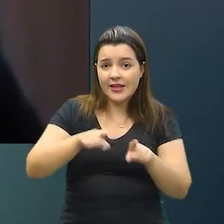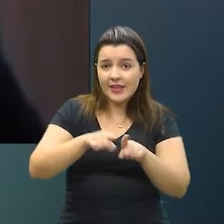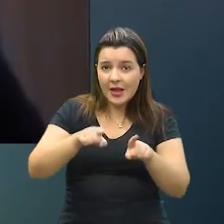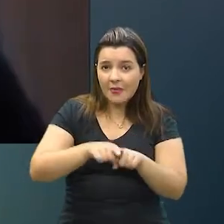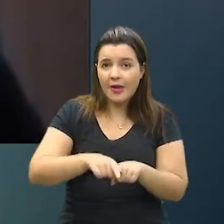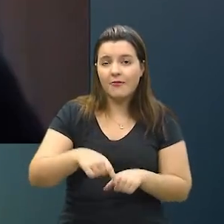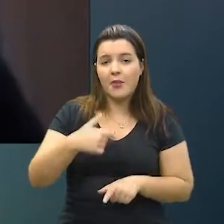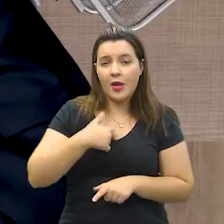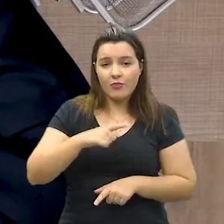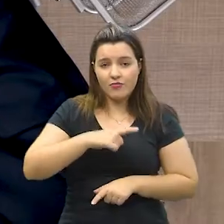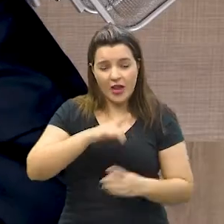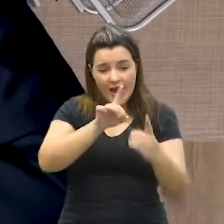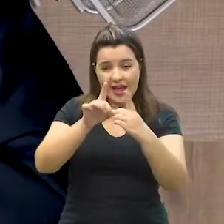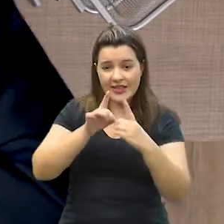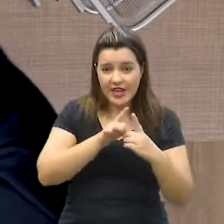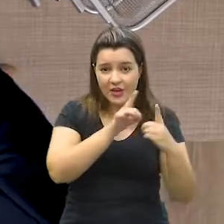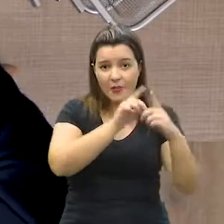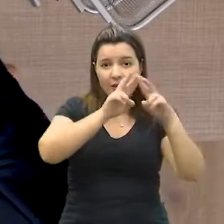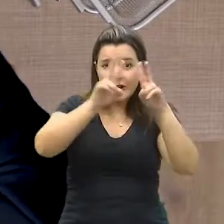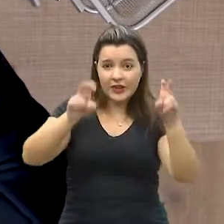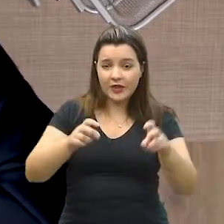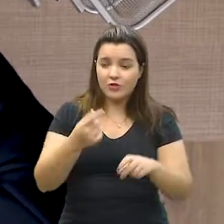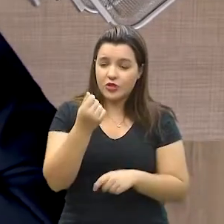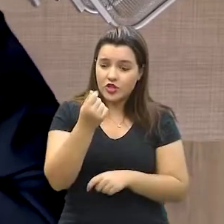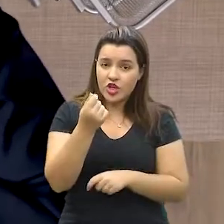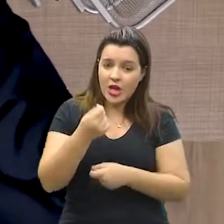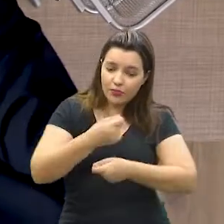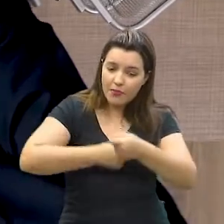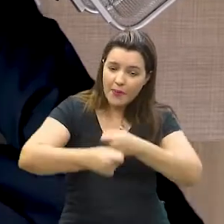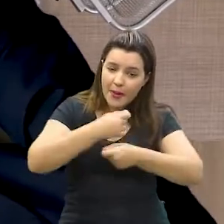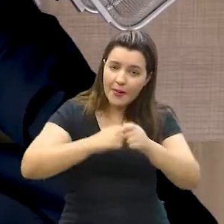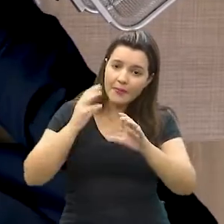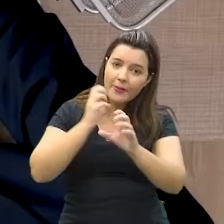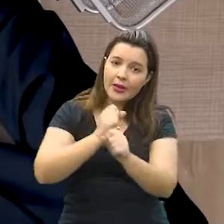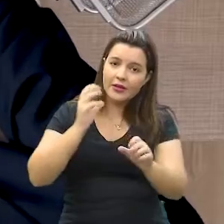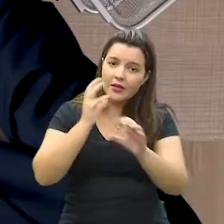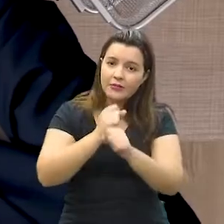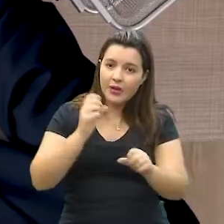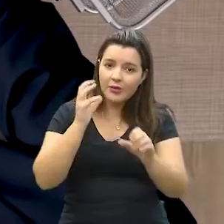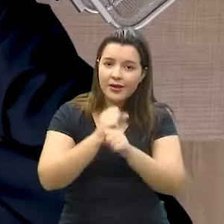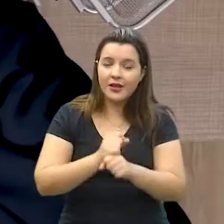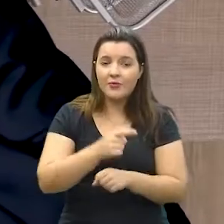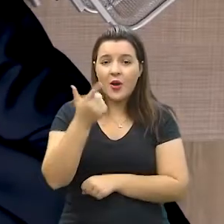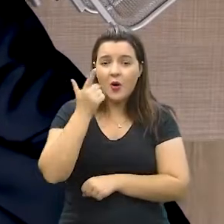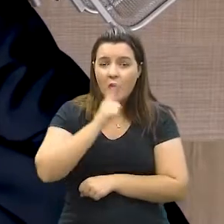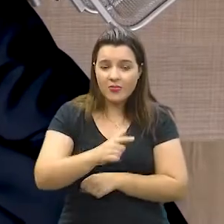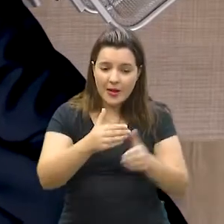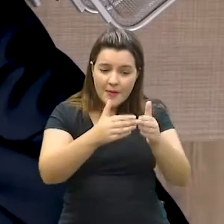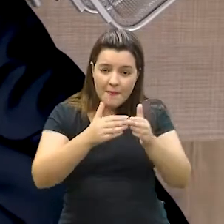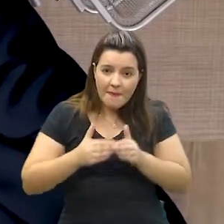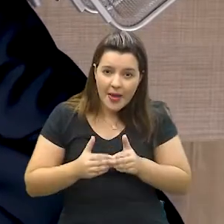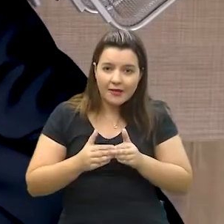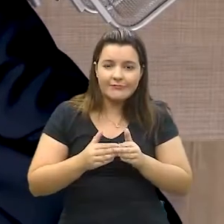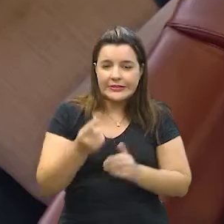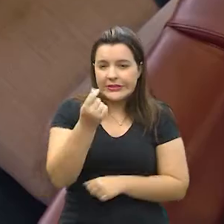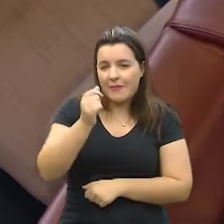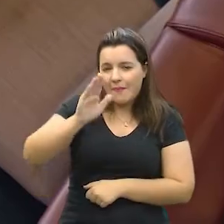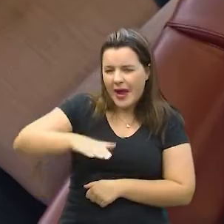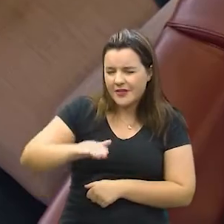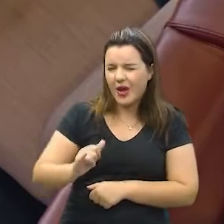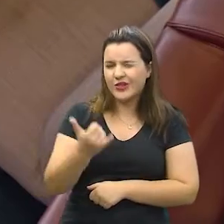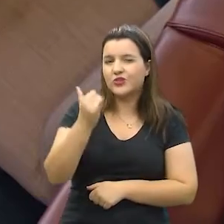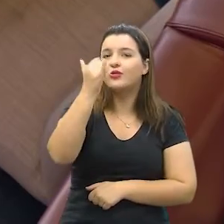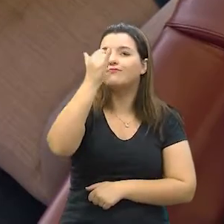serviços financeiros com parceiros da Certus que conseguem disponibilizar um crédito muito mais barato para essa pequena indústria.